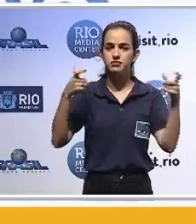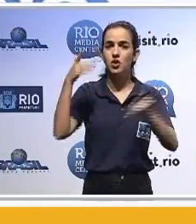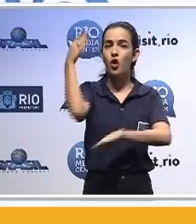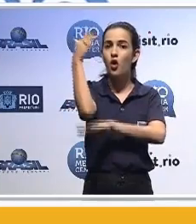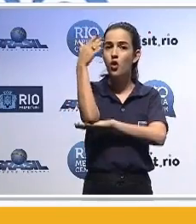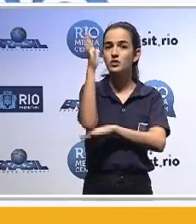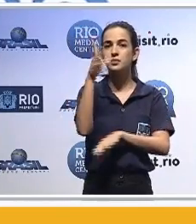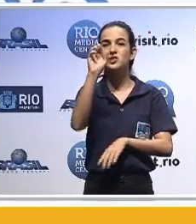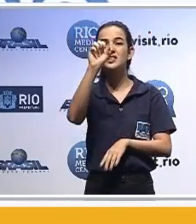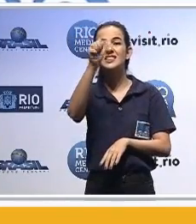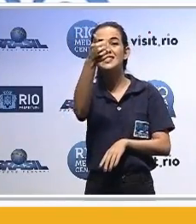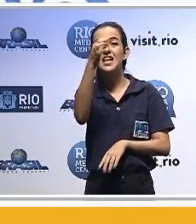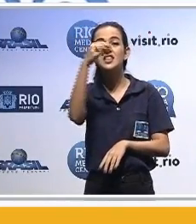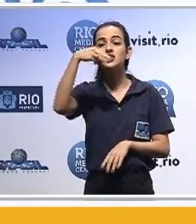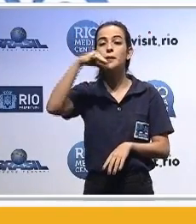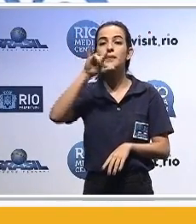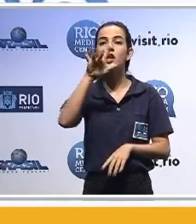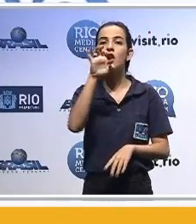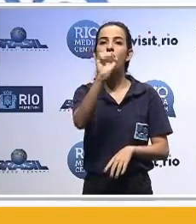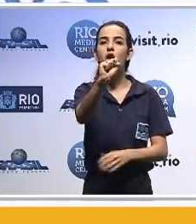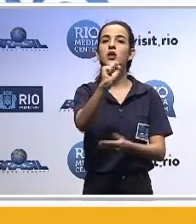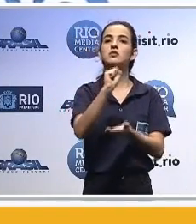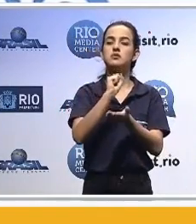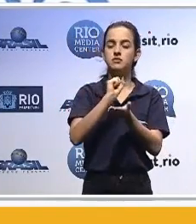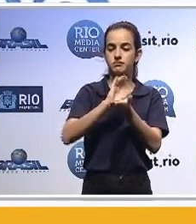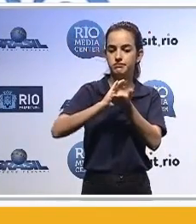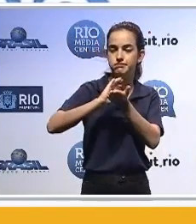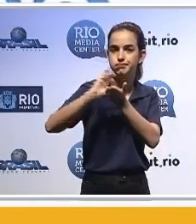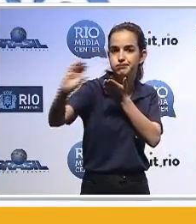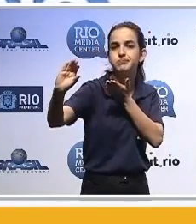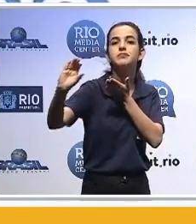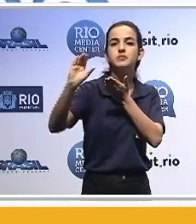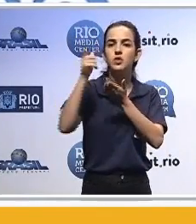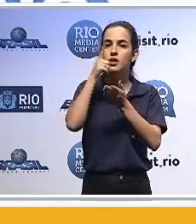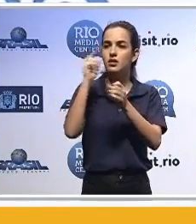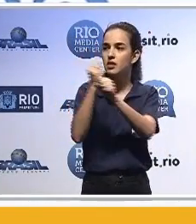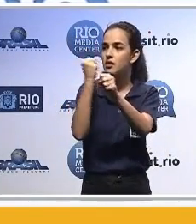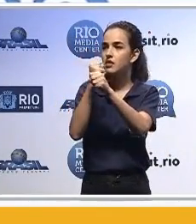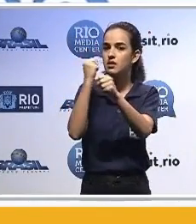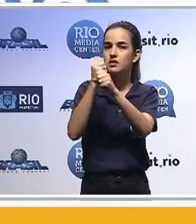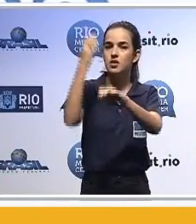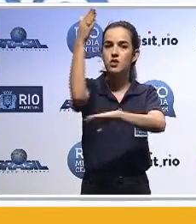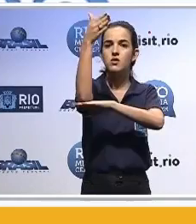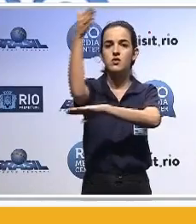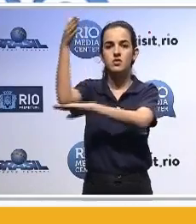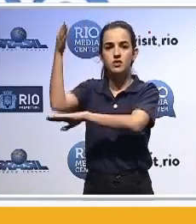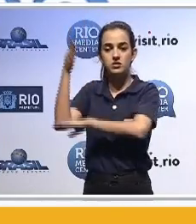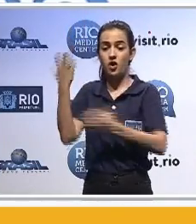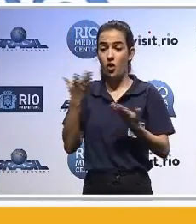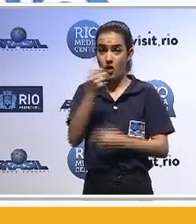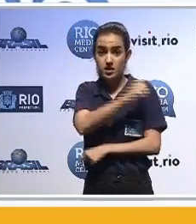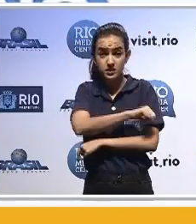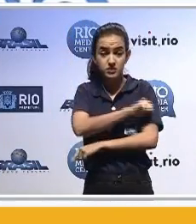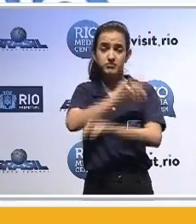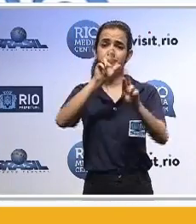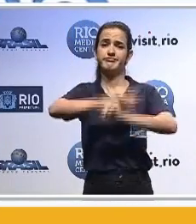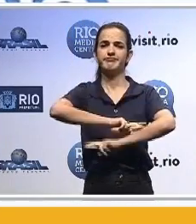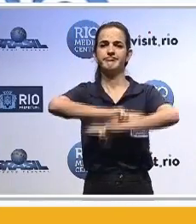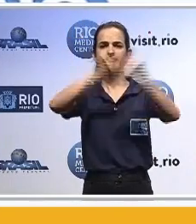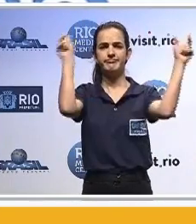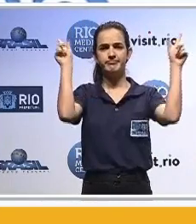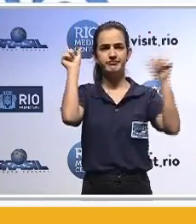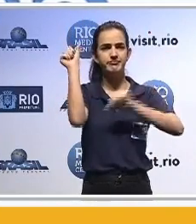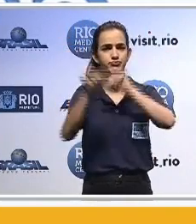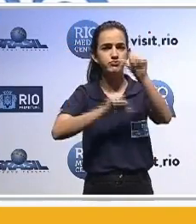10 bilhões de reais. A cidade teve investimentos maciços. E o Rio de Janeiro é um outro Rio de Janeiro reposicionado. Do ponto de